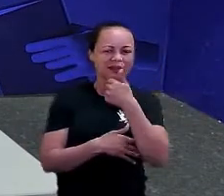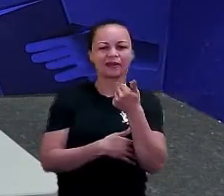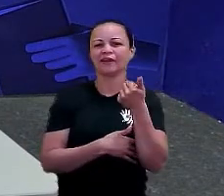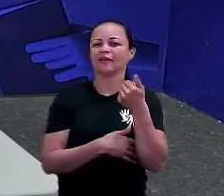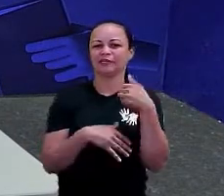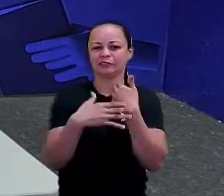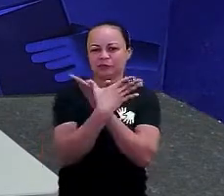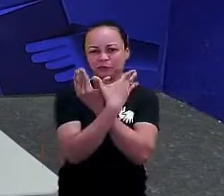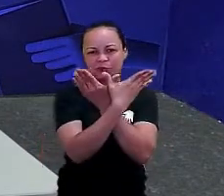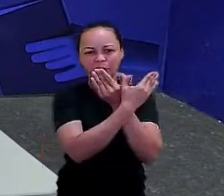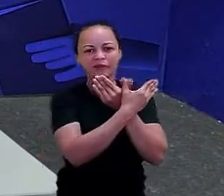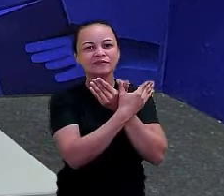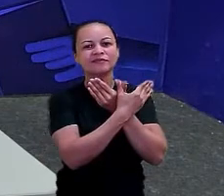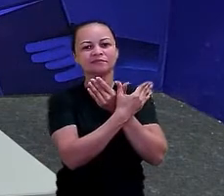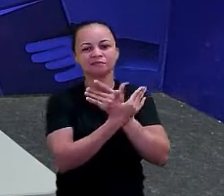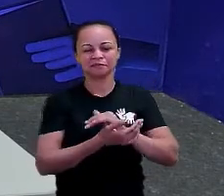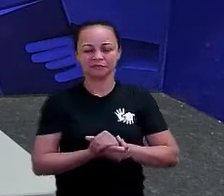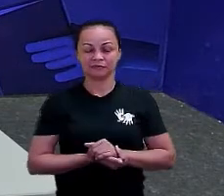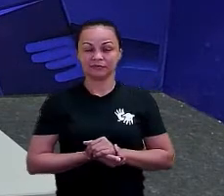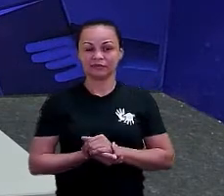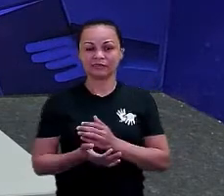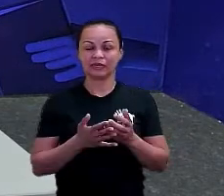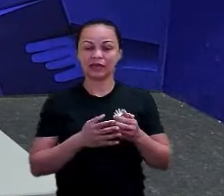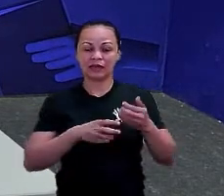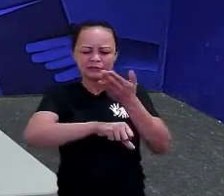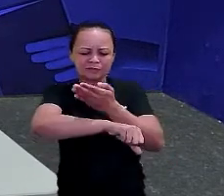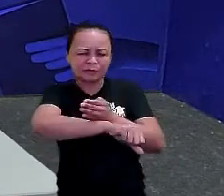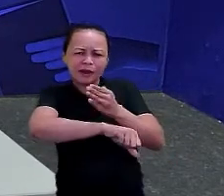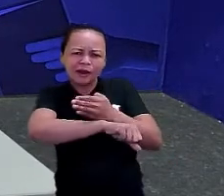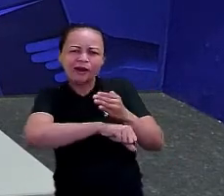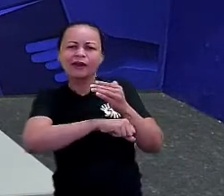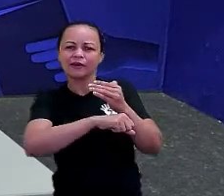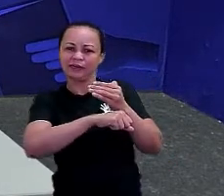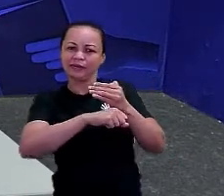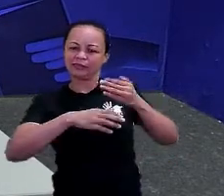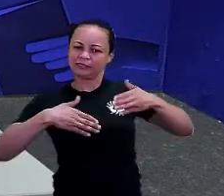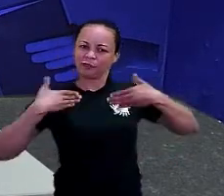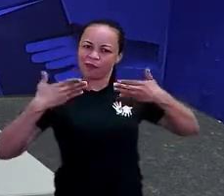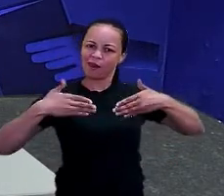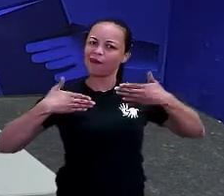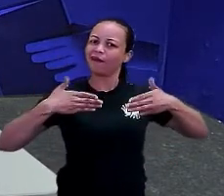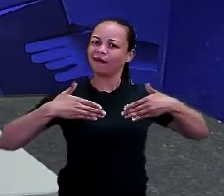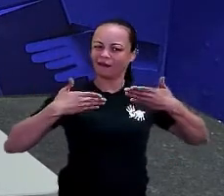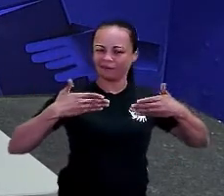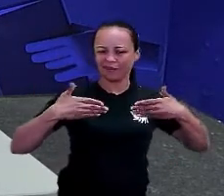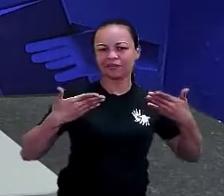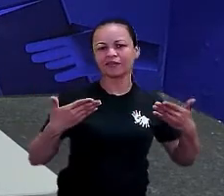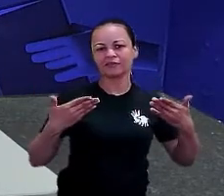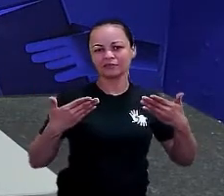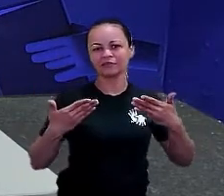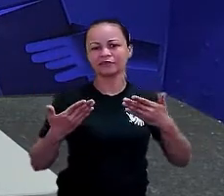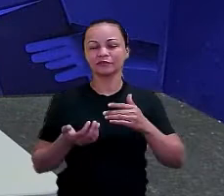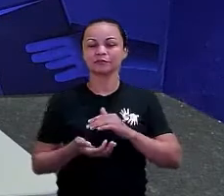As brancas são alegres e francas.